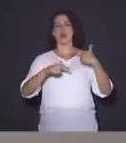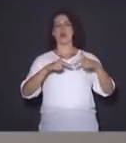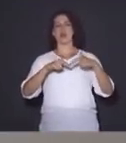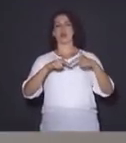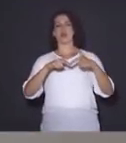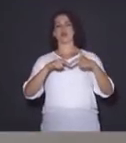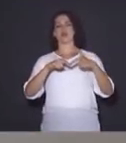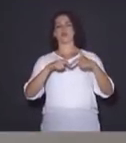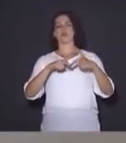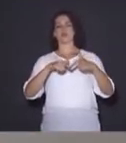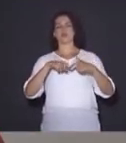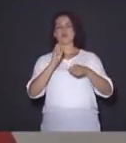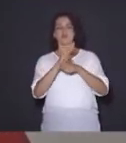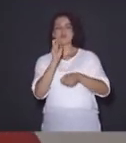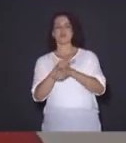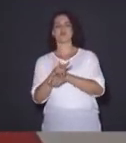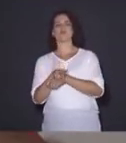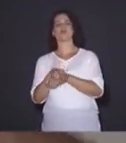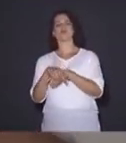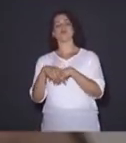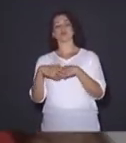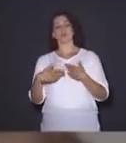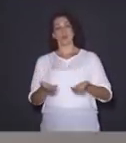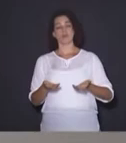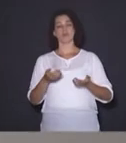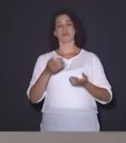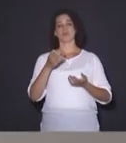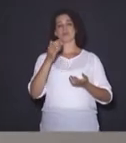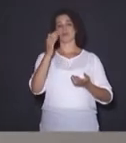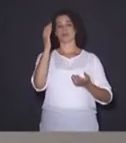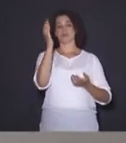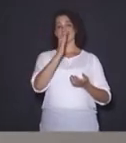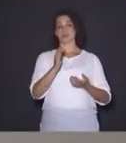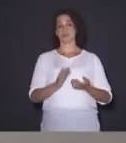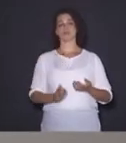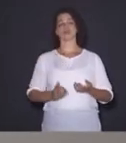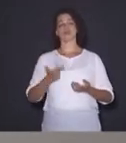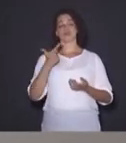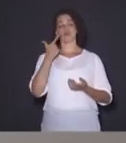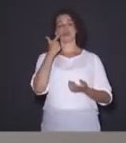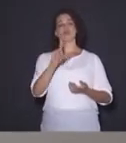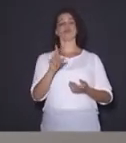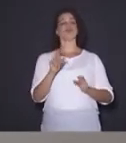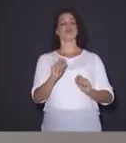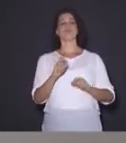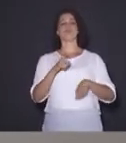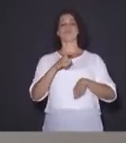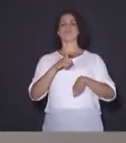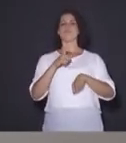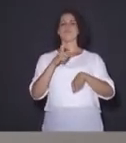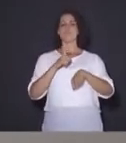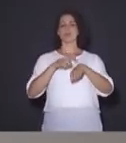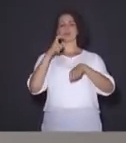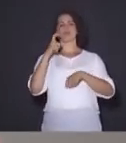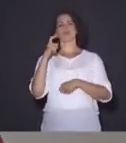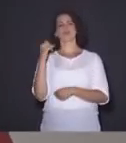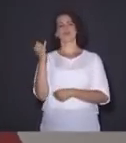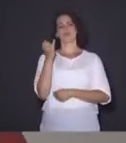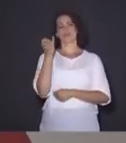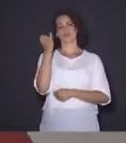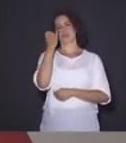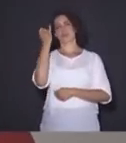e portanto o brasil viveu um tempo importante um tempo de